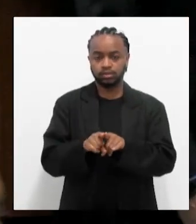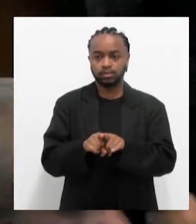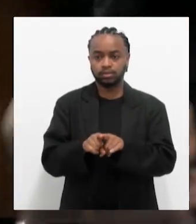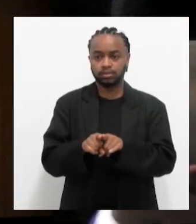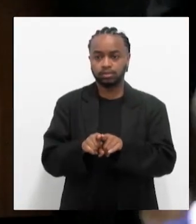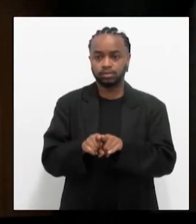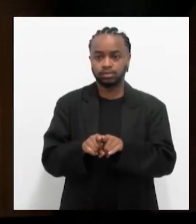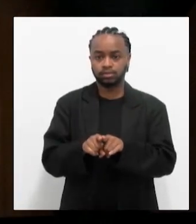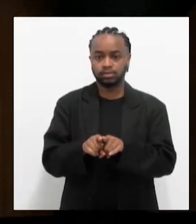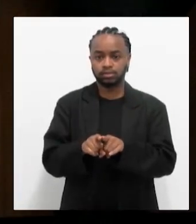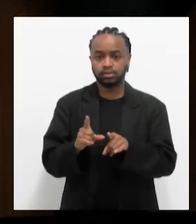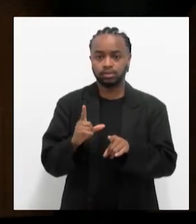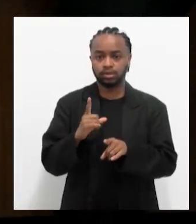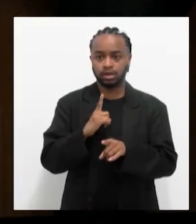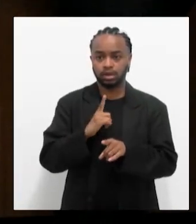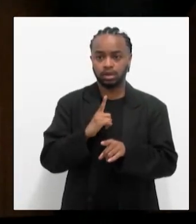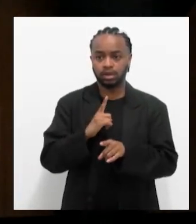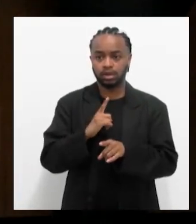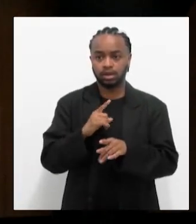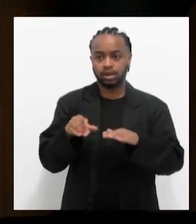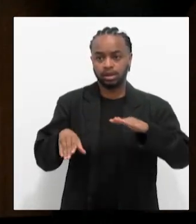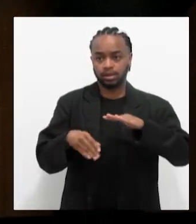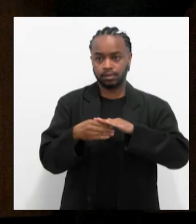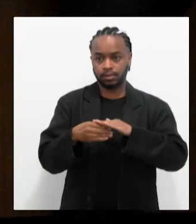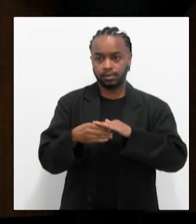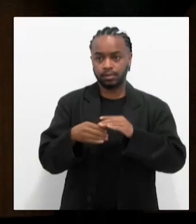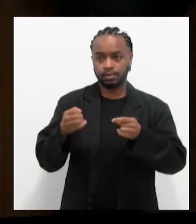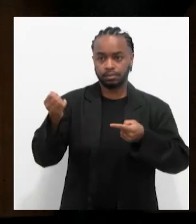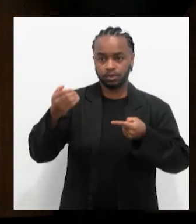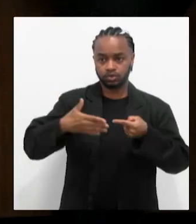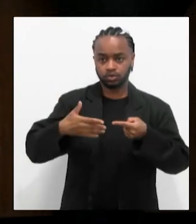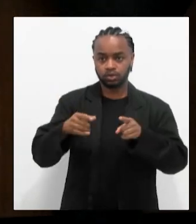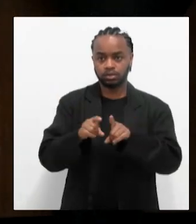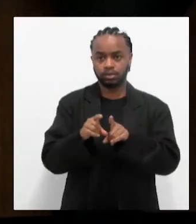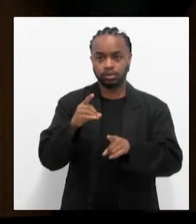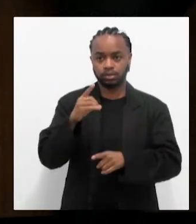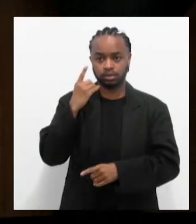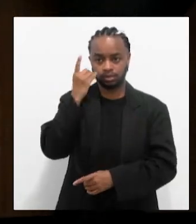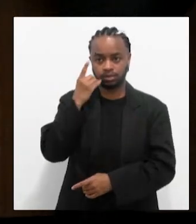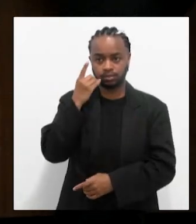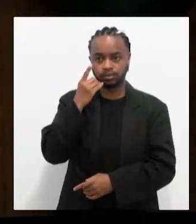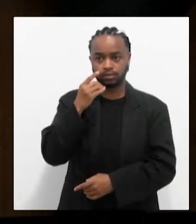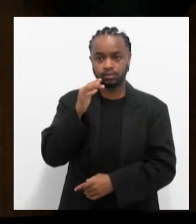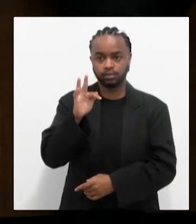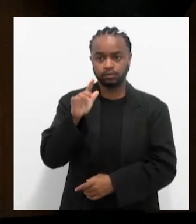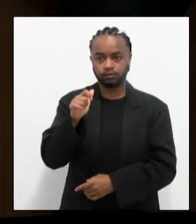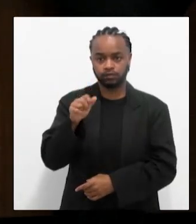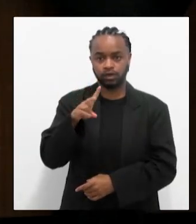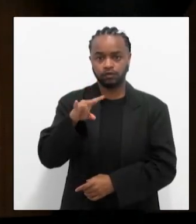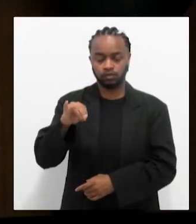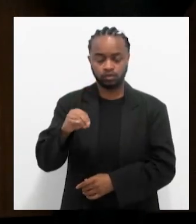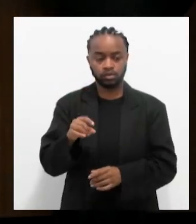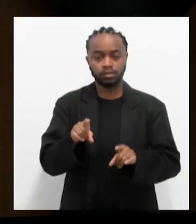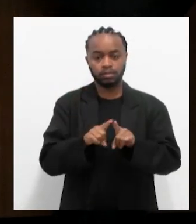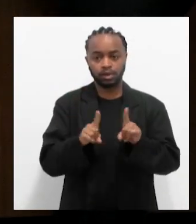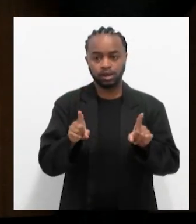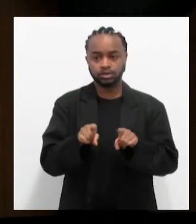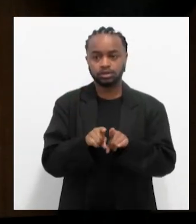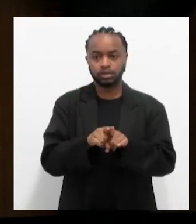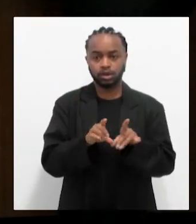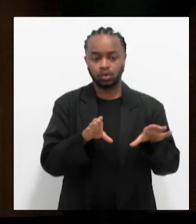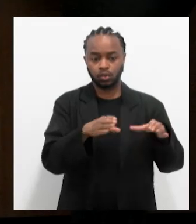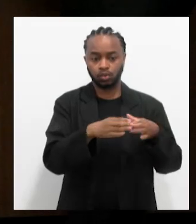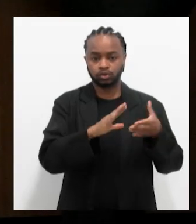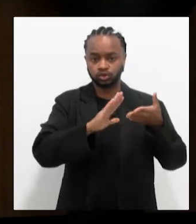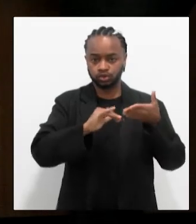Há emendas do PSOL e da autoria do deputado Serafini, mas também entendimento com o deputado Serafini com a bancada do PSOL. A